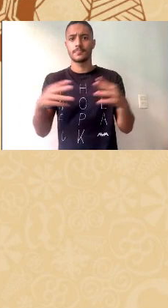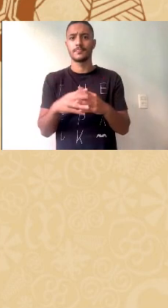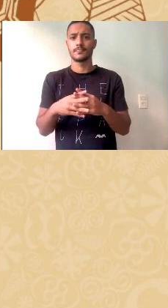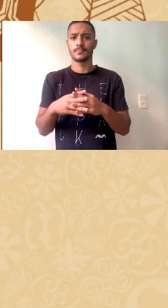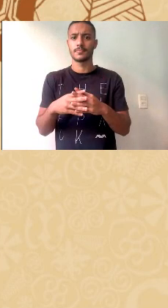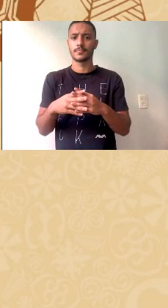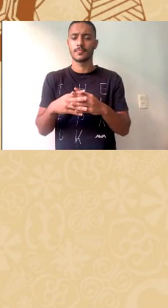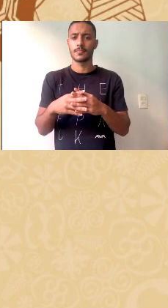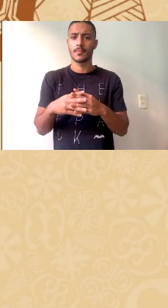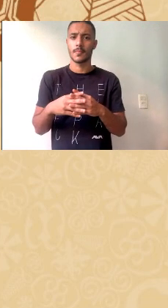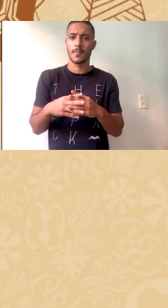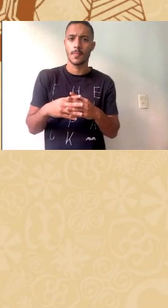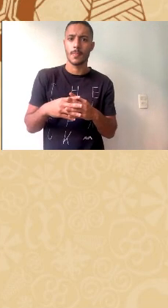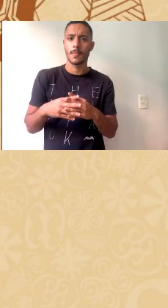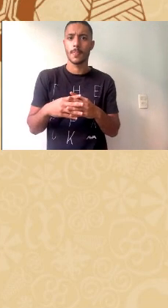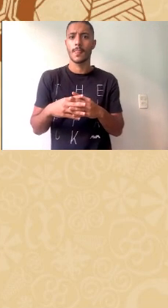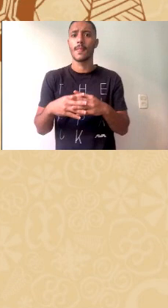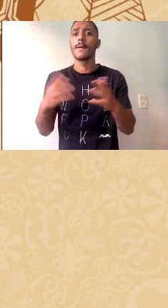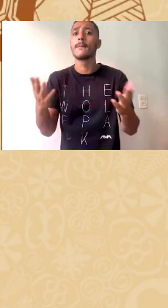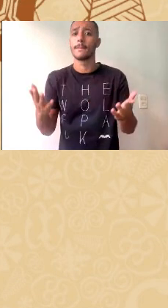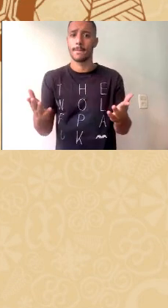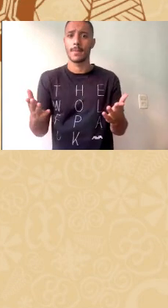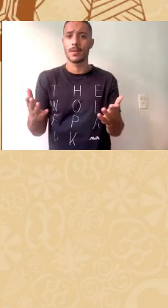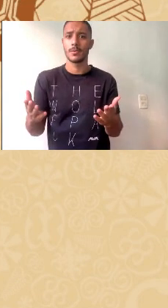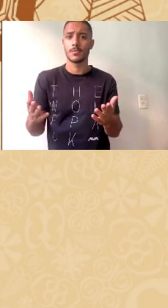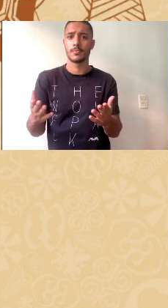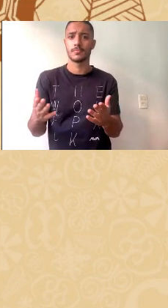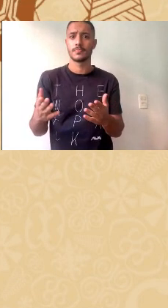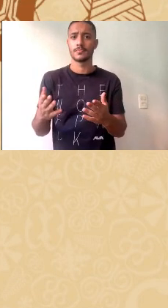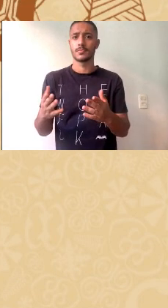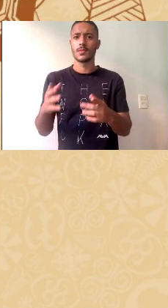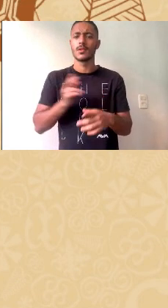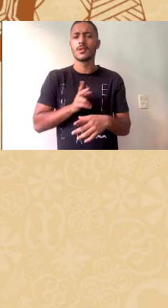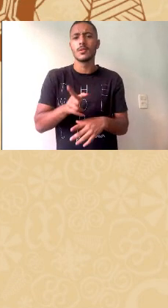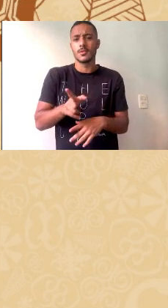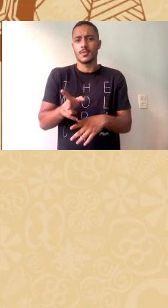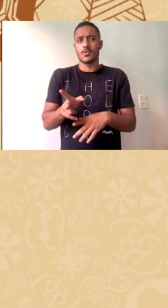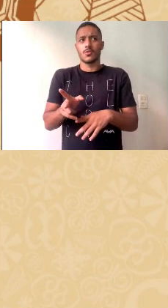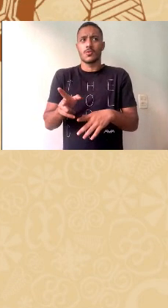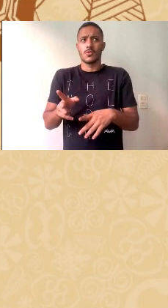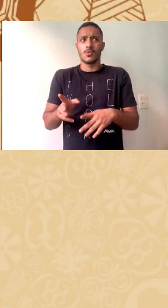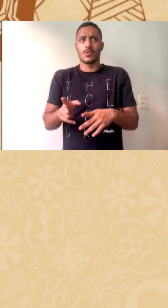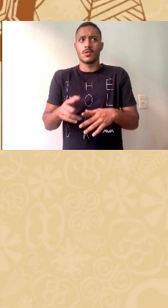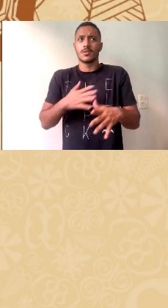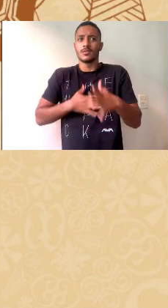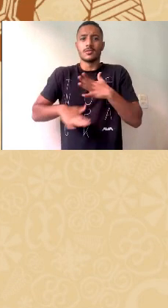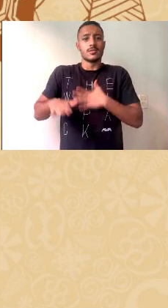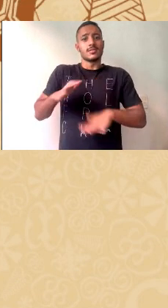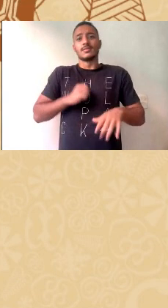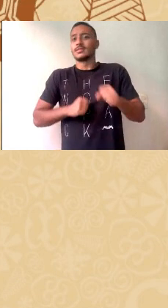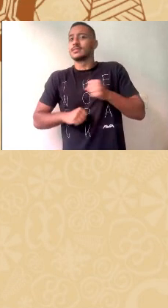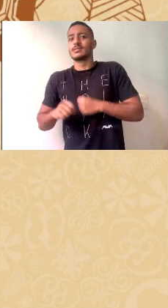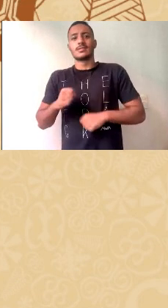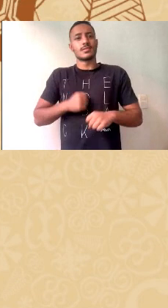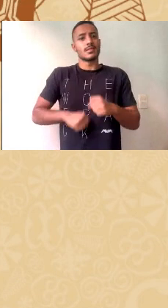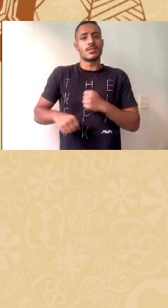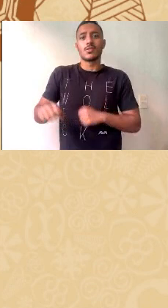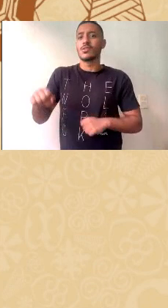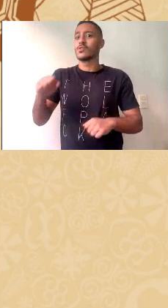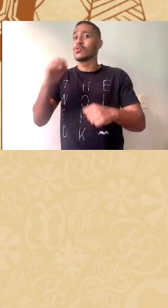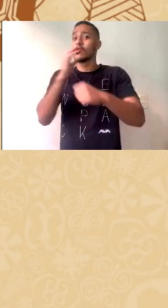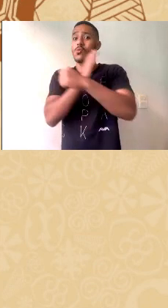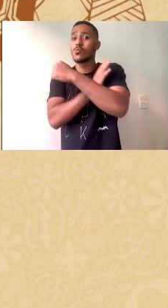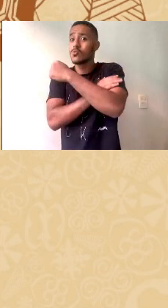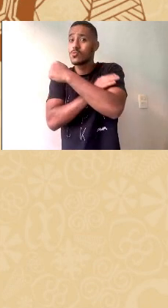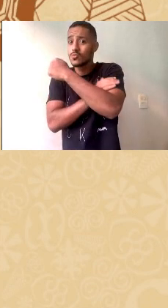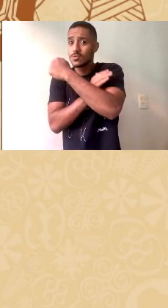Bem, então, é isso, né? Eu sempre fico um pouco desconfortável nas primeira fase, segunda fase. No feminismo, né? Eu sou do campo